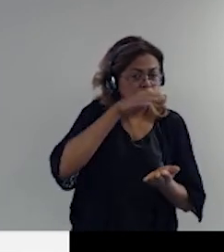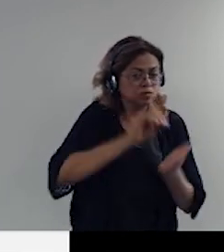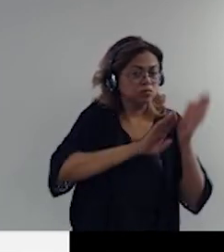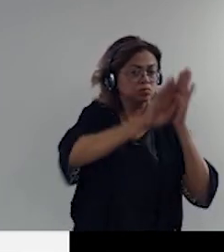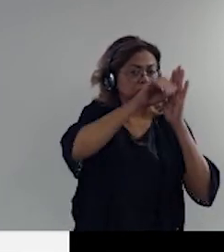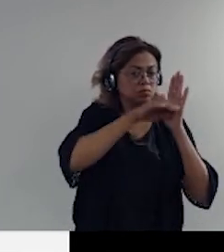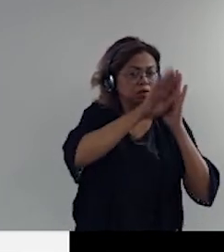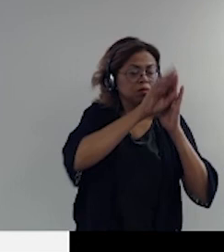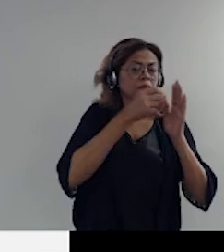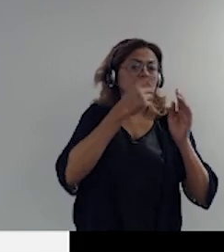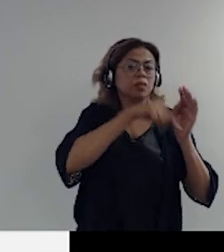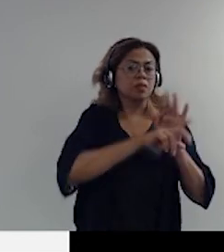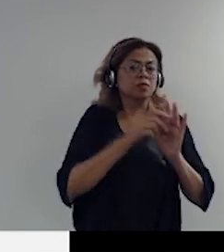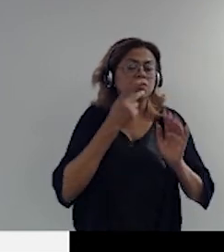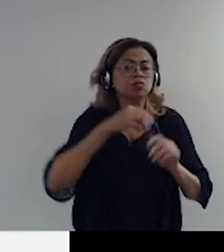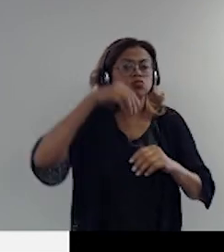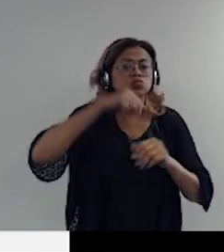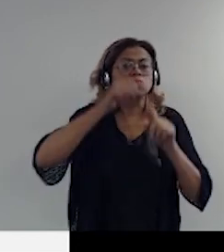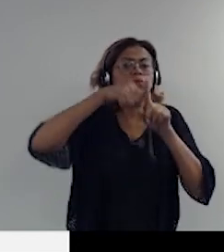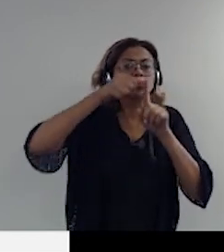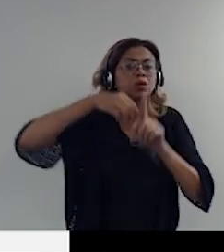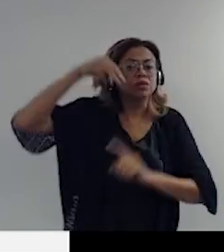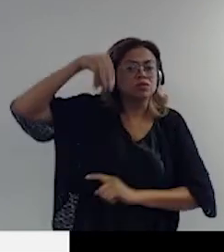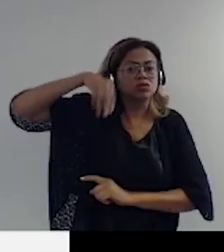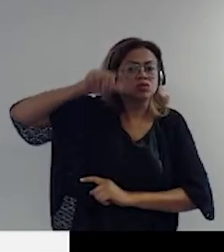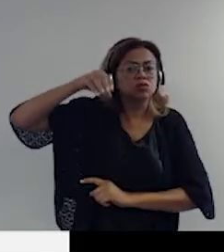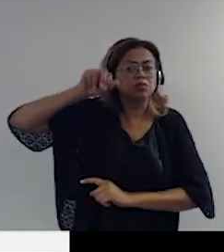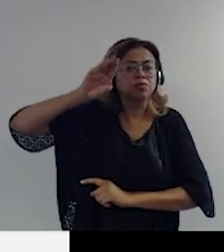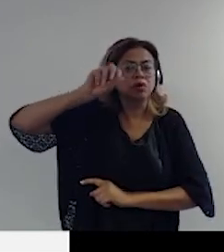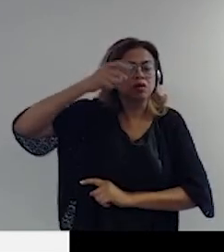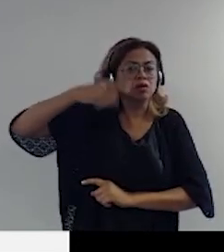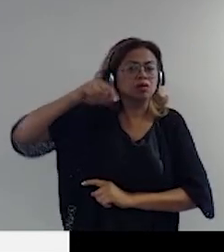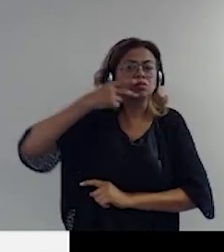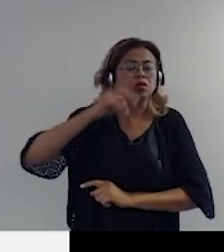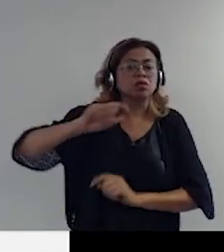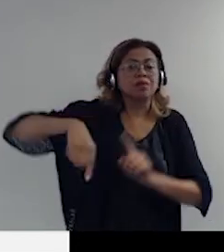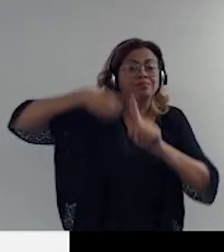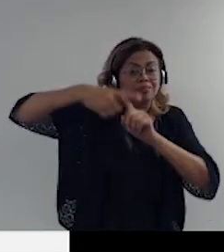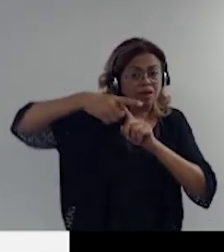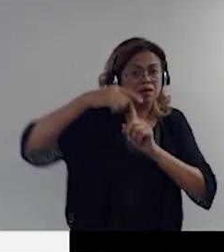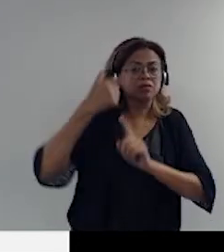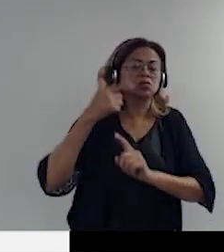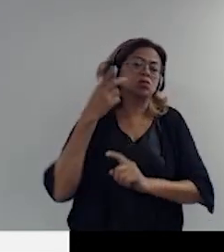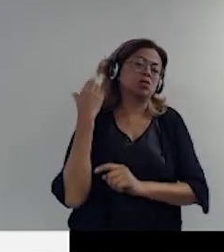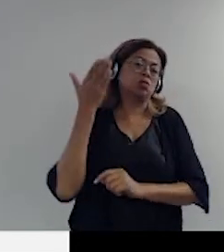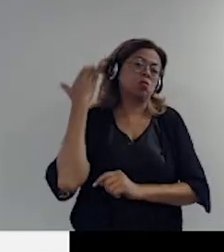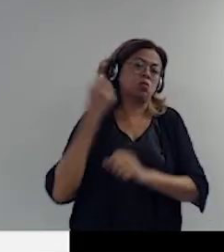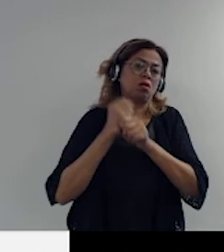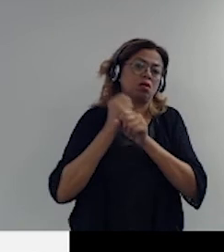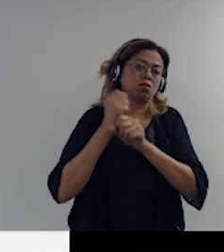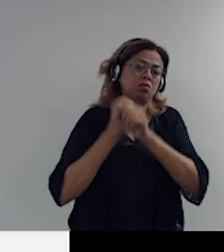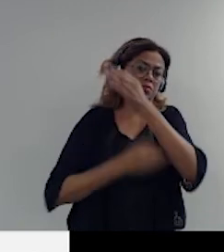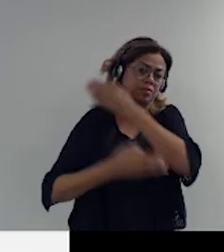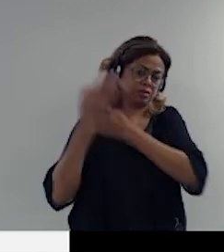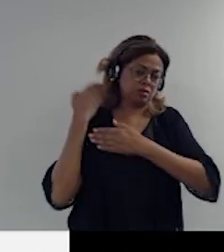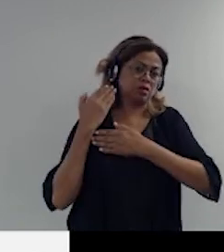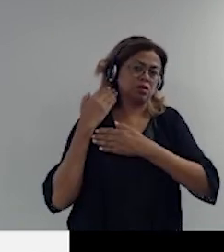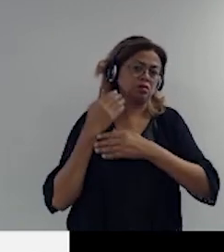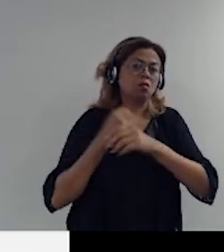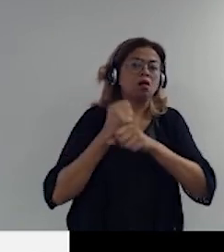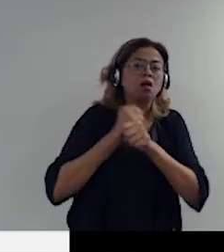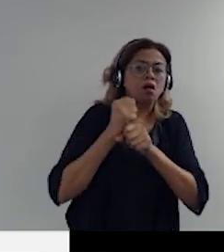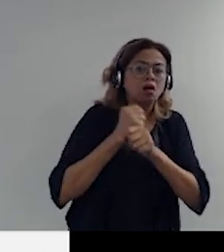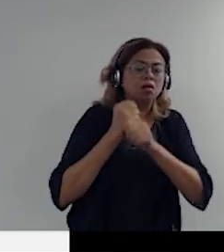março desse ano são iguais exatamente ao dobro da média do ano passado. Então, o ano passado a gente negociava